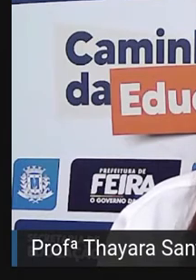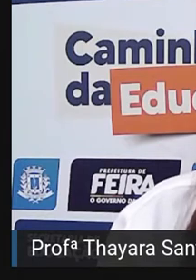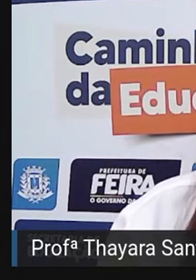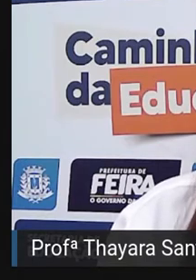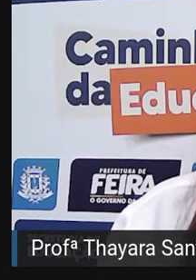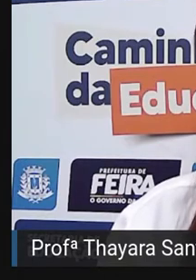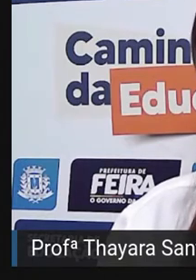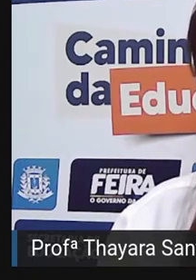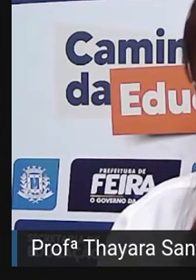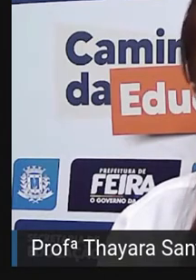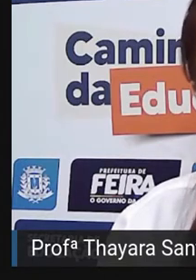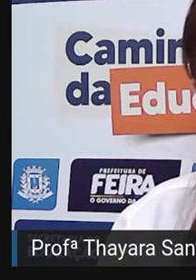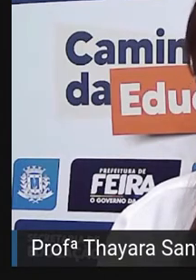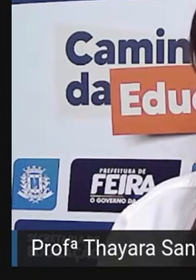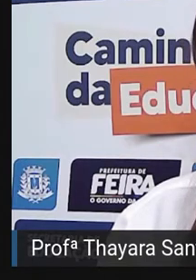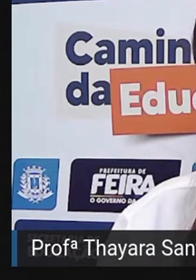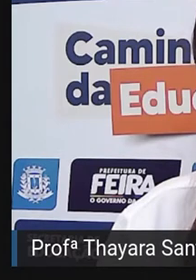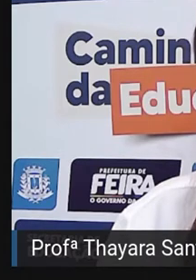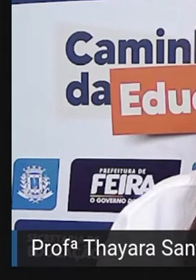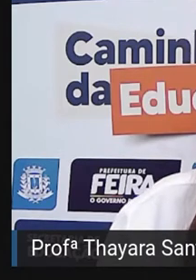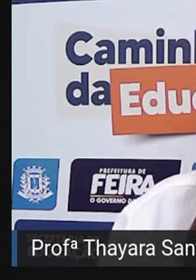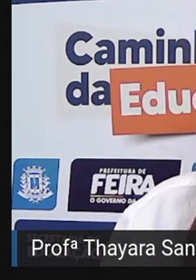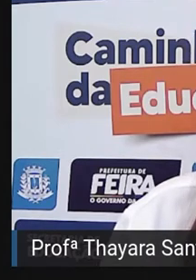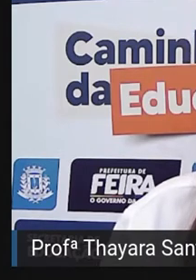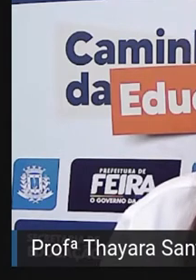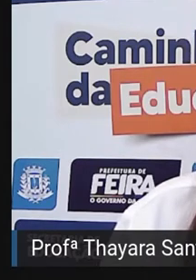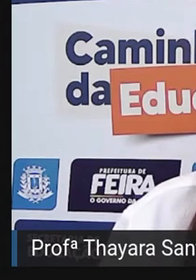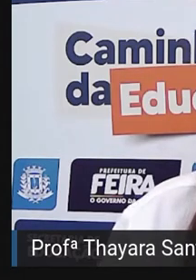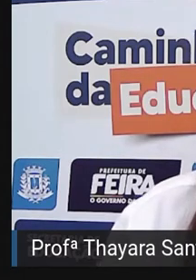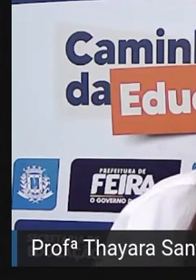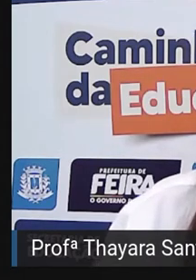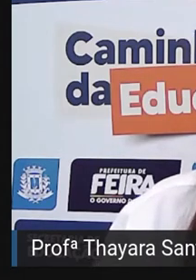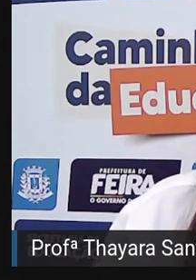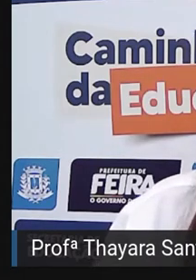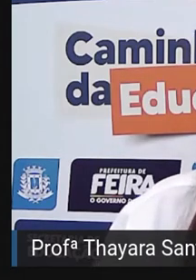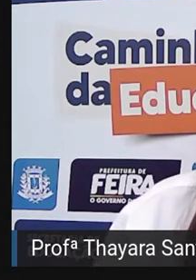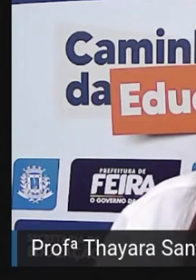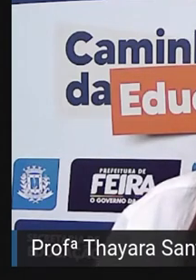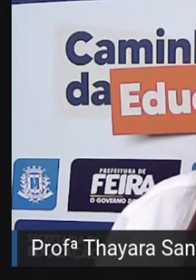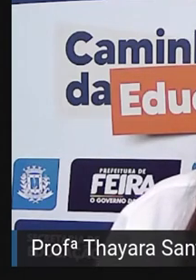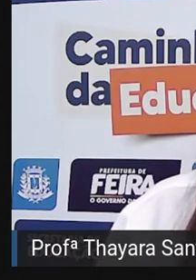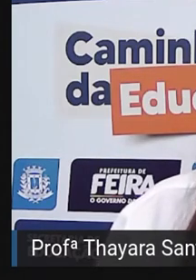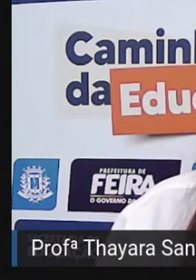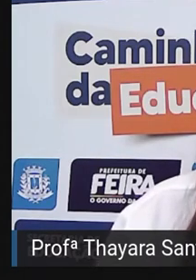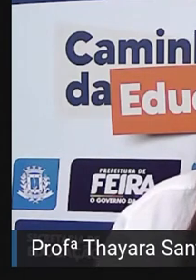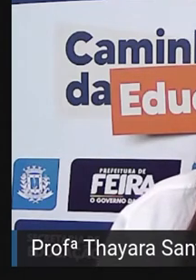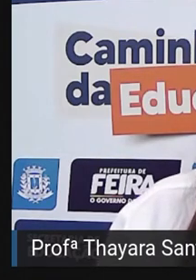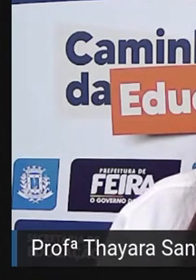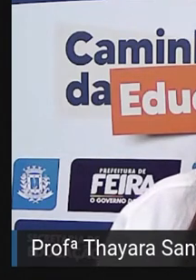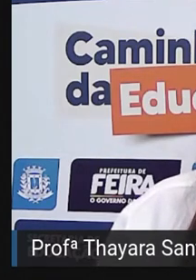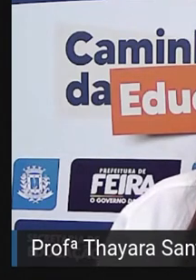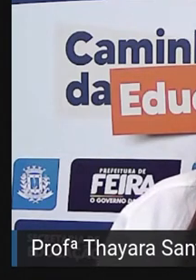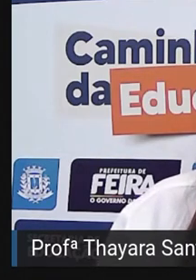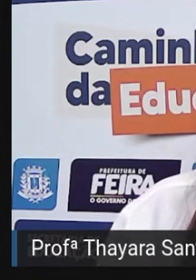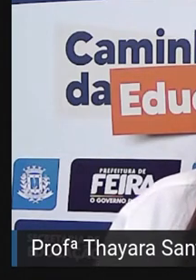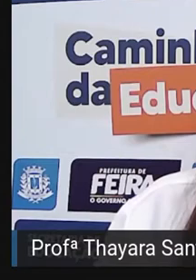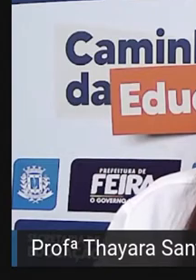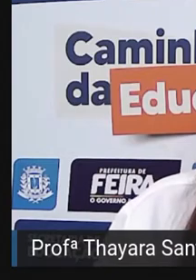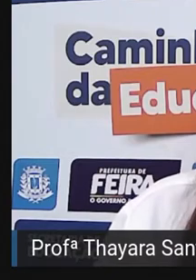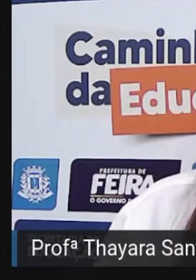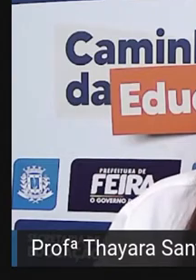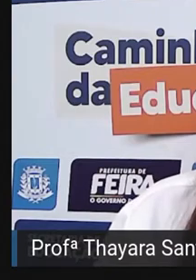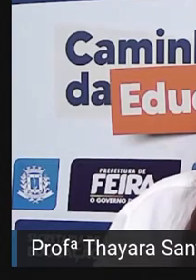Santana e da Secretaria Municipal de Educação. E hoje na nossa aula temos a participação do nosso intérprete, o Jônatas.